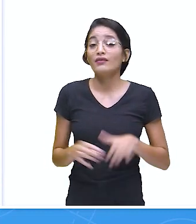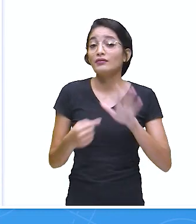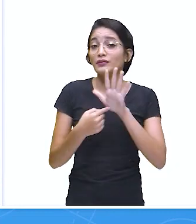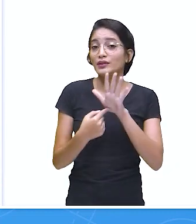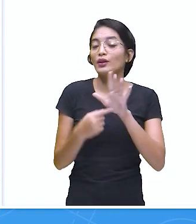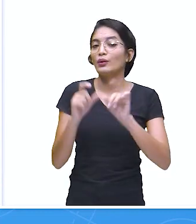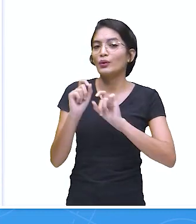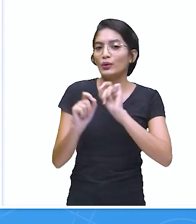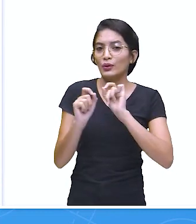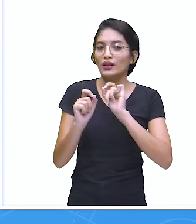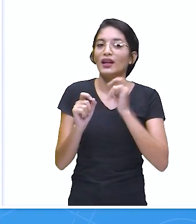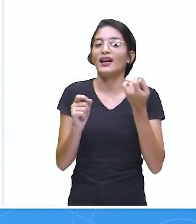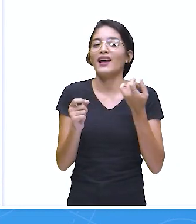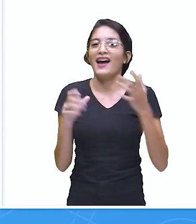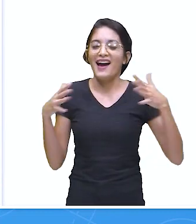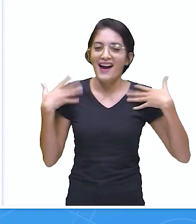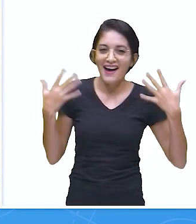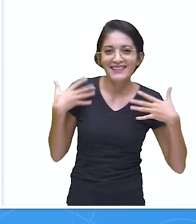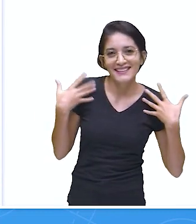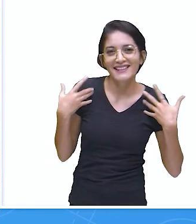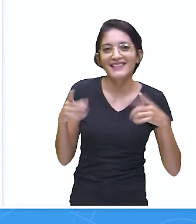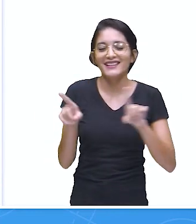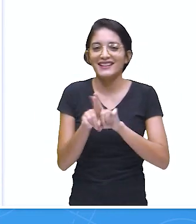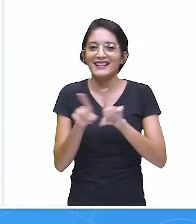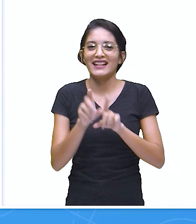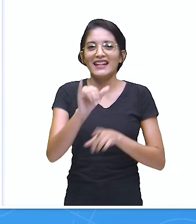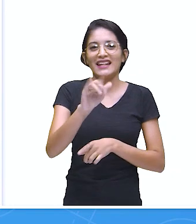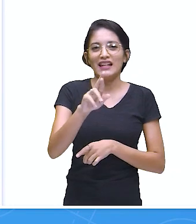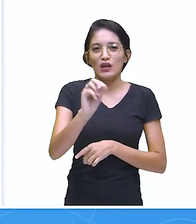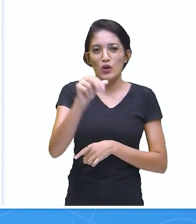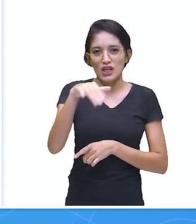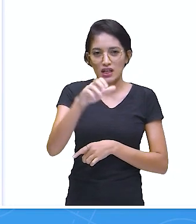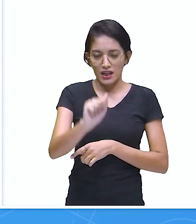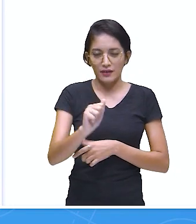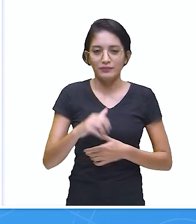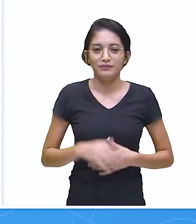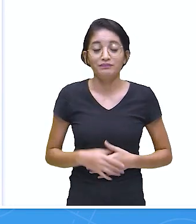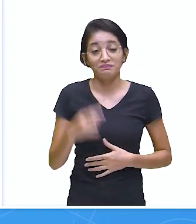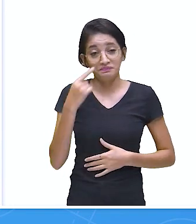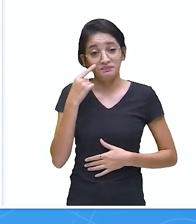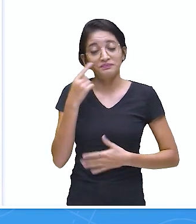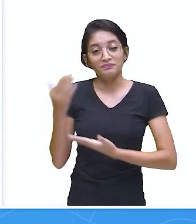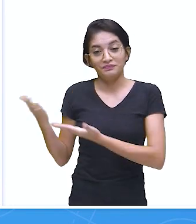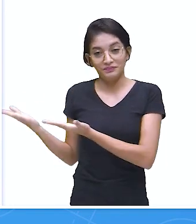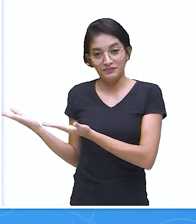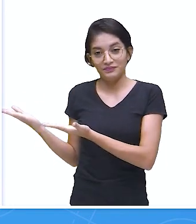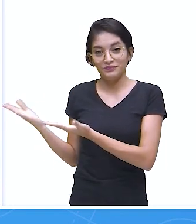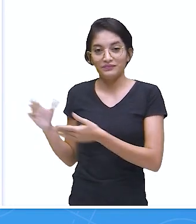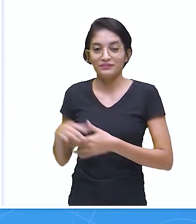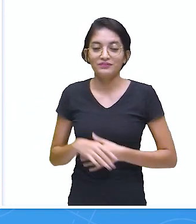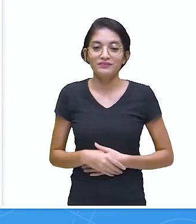também, como eu falei aqui, o humor e a ironia. Muito bem, vamos prosseguindo, olha só. Prosseguindo.